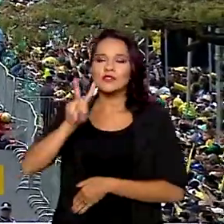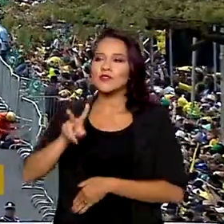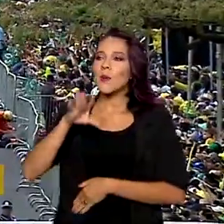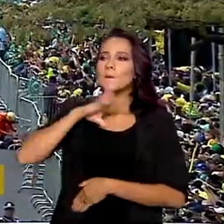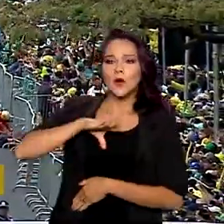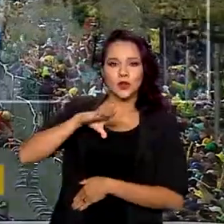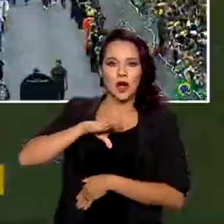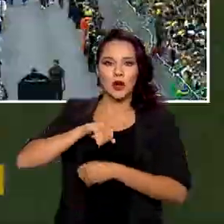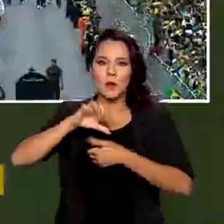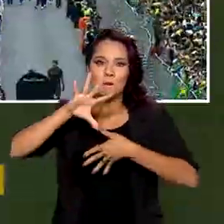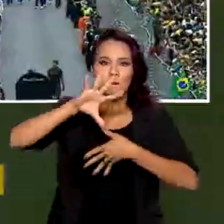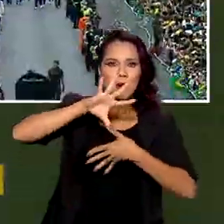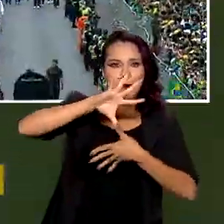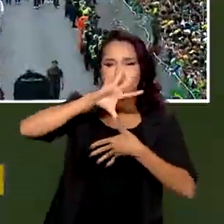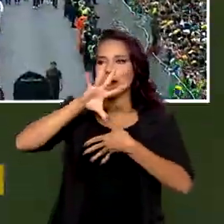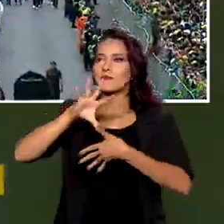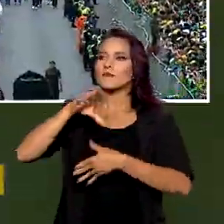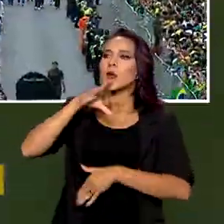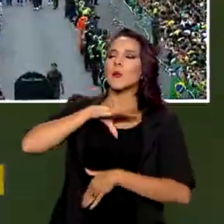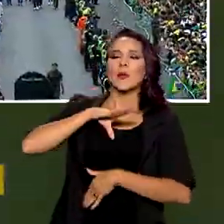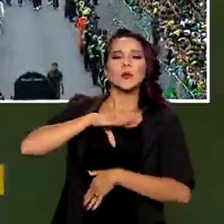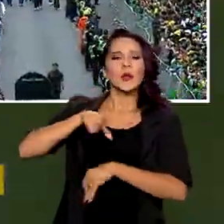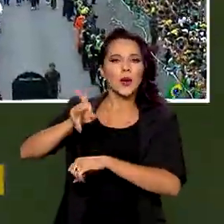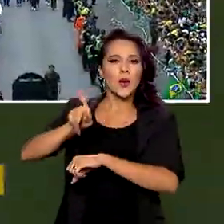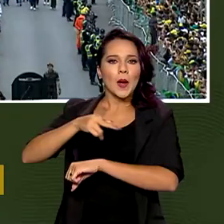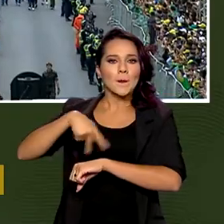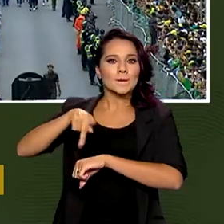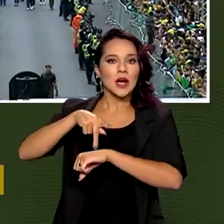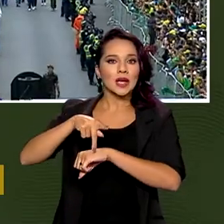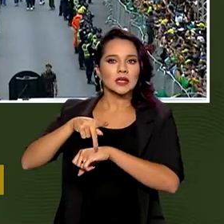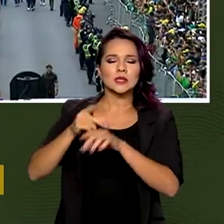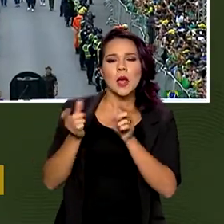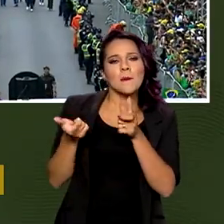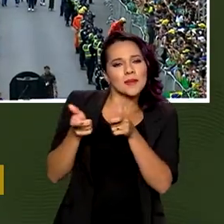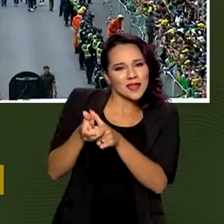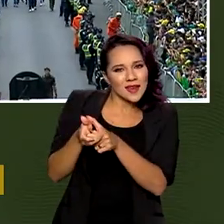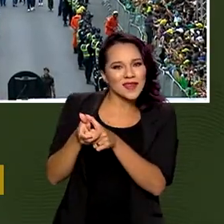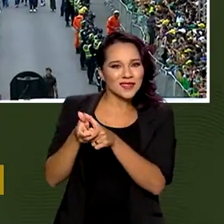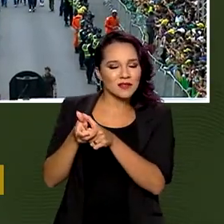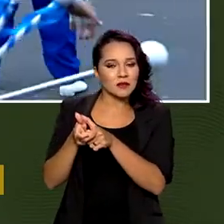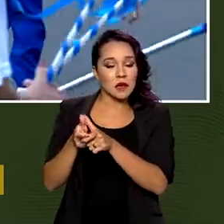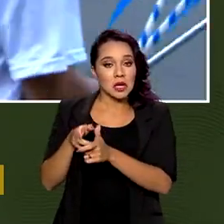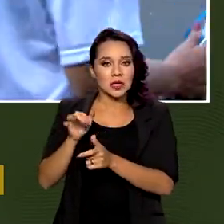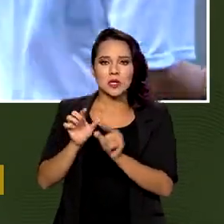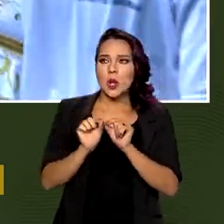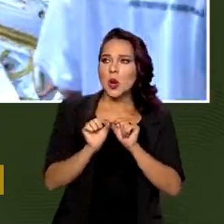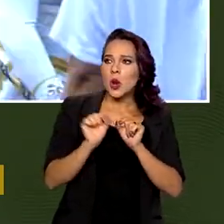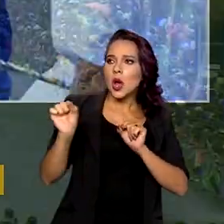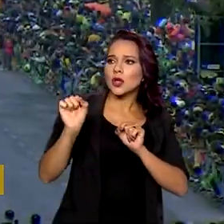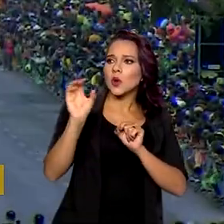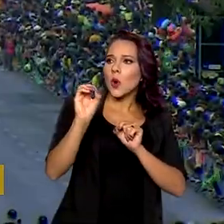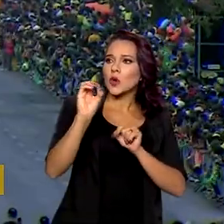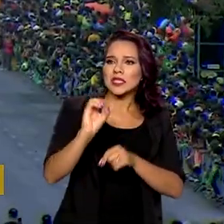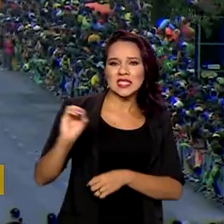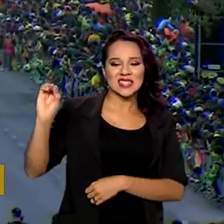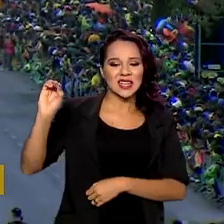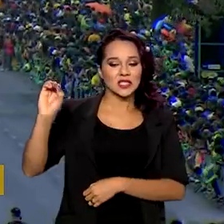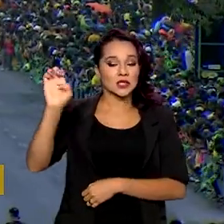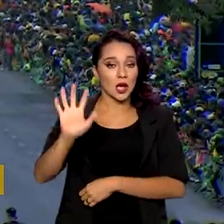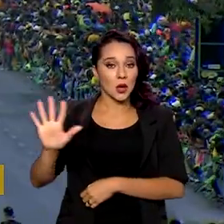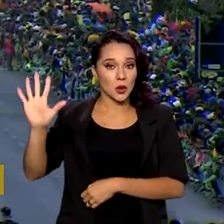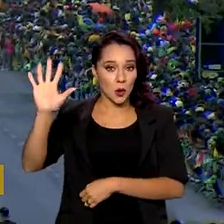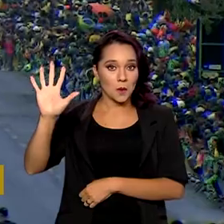mapa, vamos ver que Portugal é um estado geograficamente pequeno, né, que se situa no extremo ocidente da